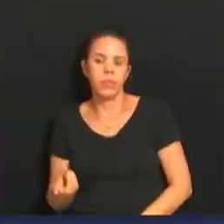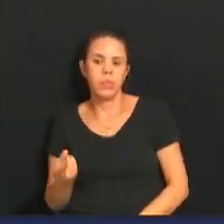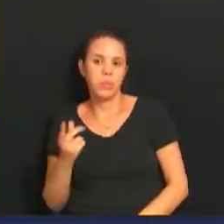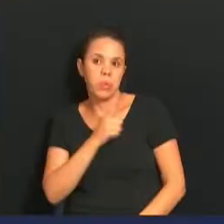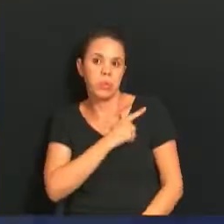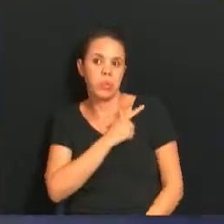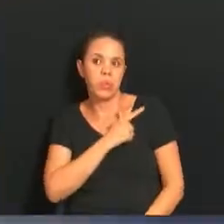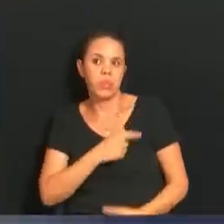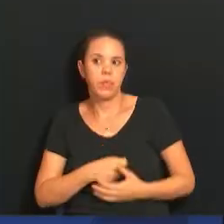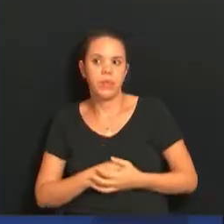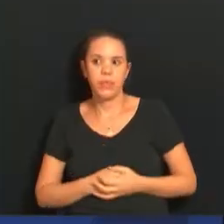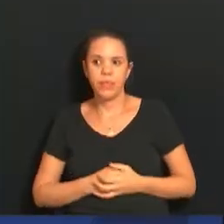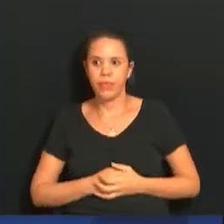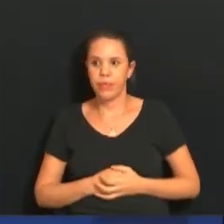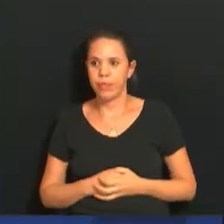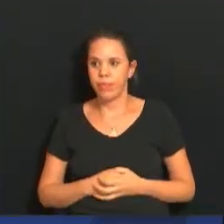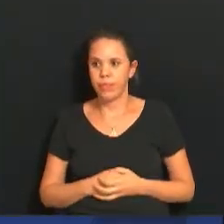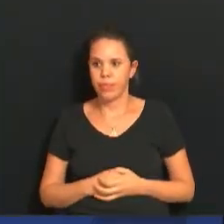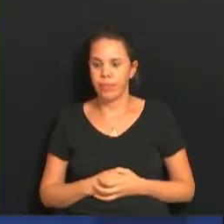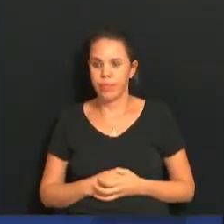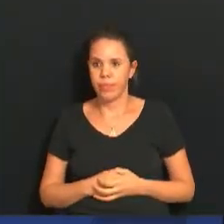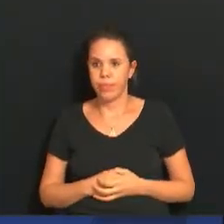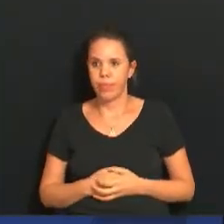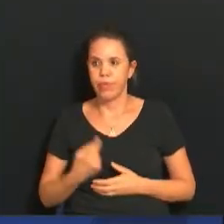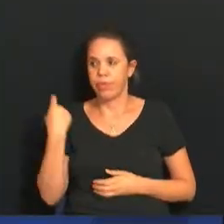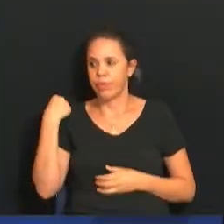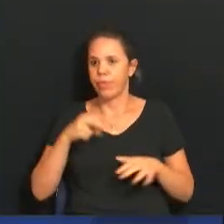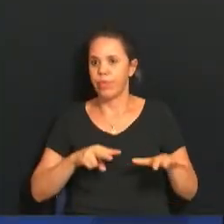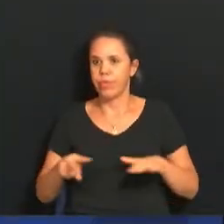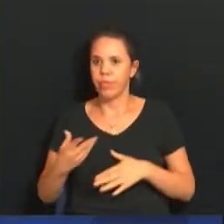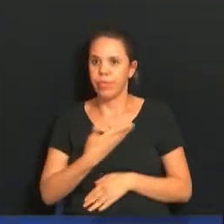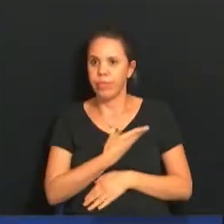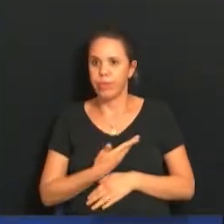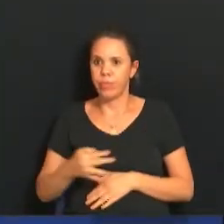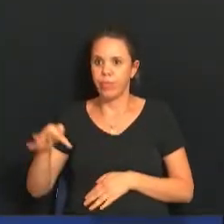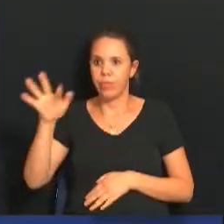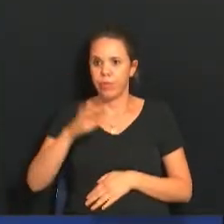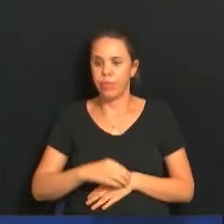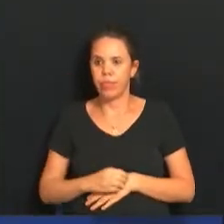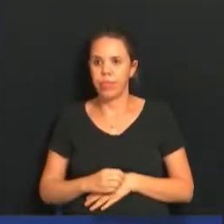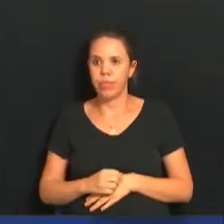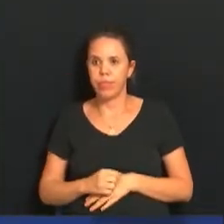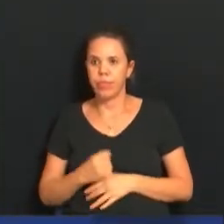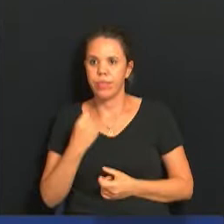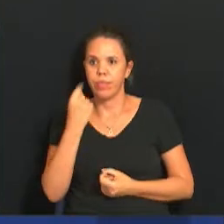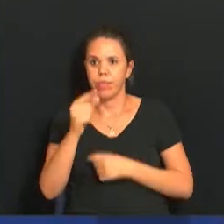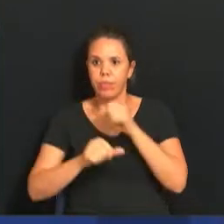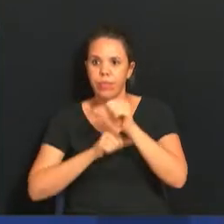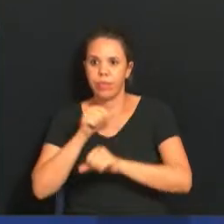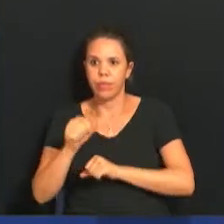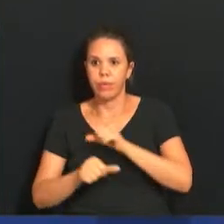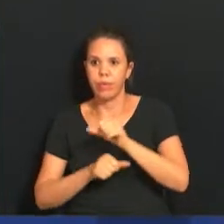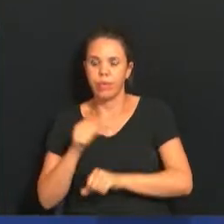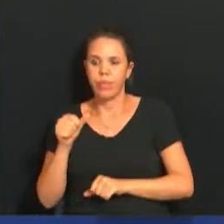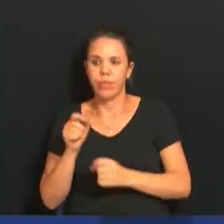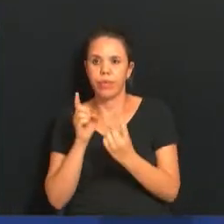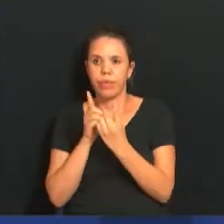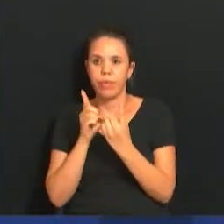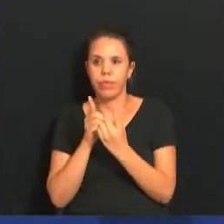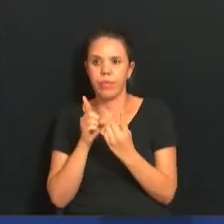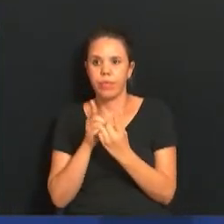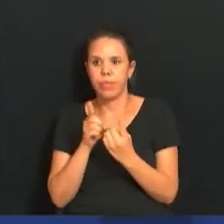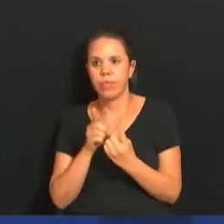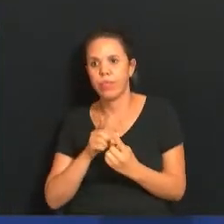Guarani? Na última semana, o governo federal fez algumas mudanças no atendimento para